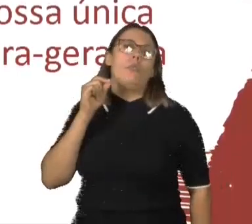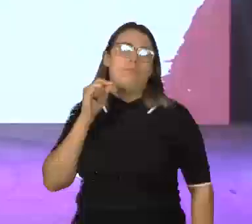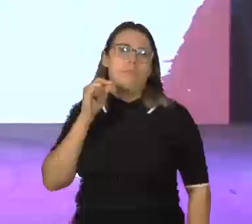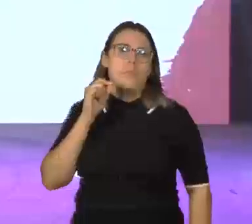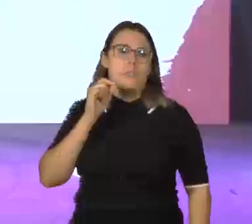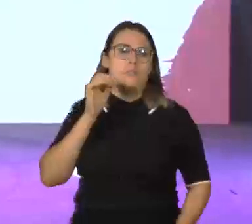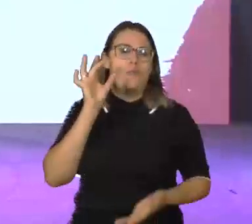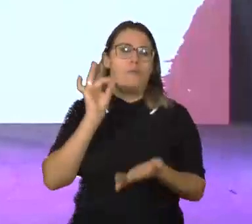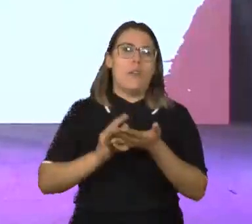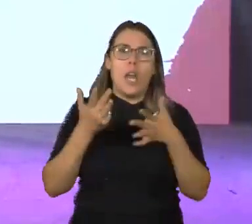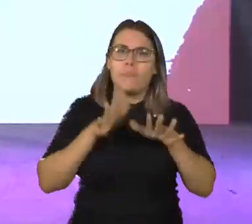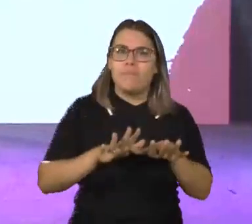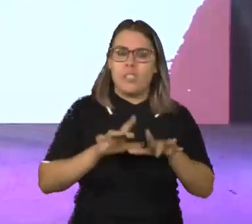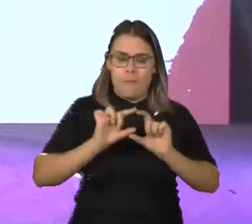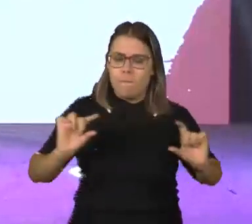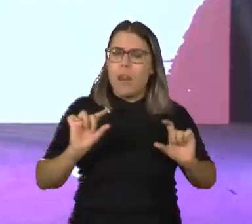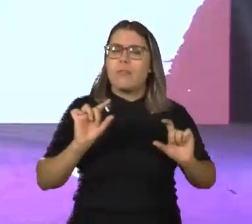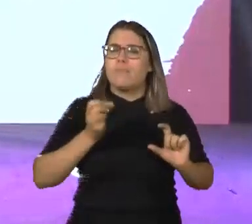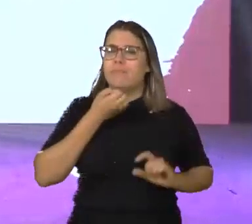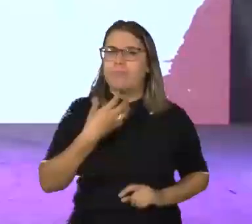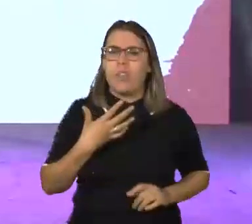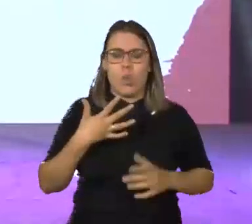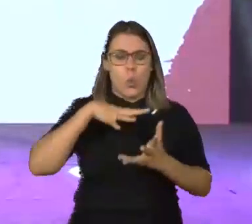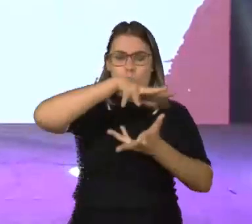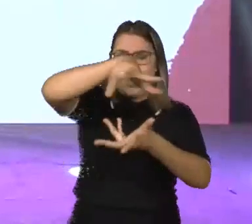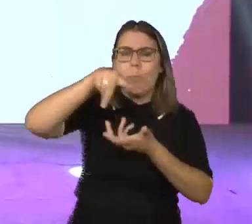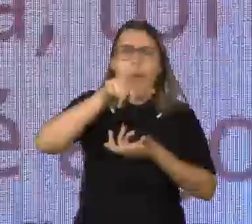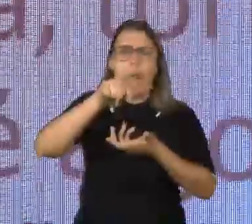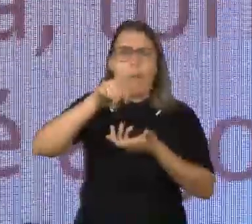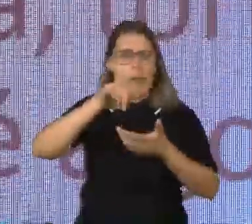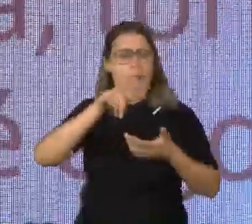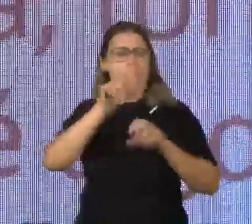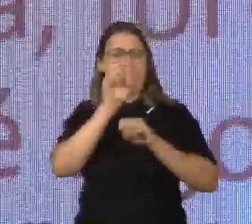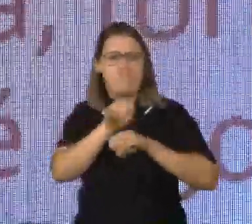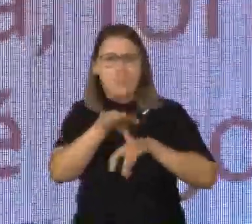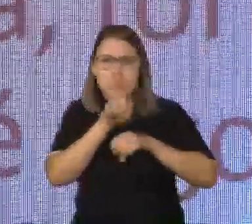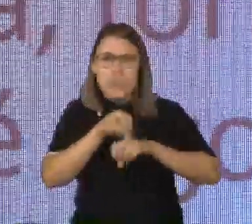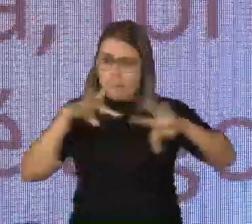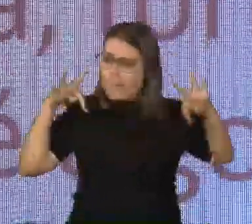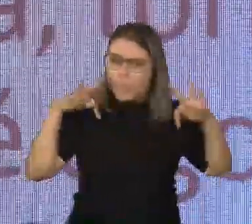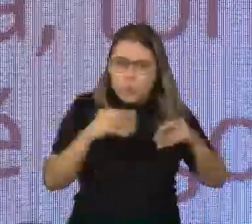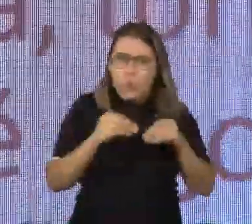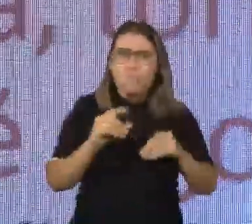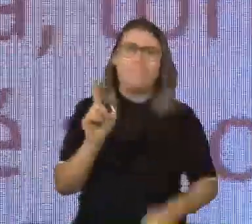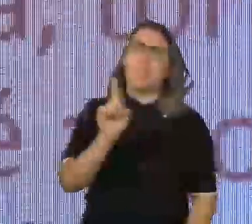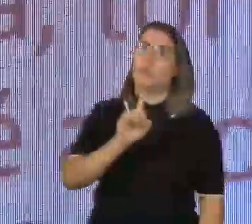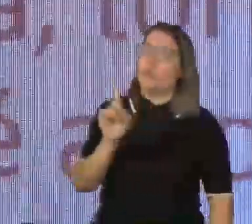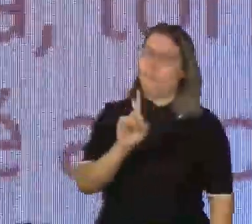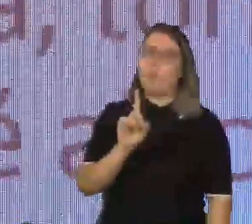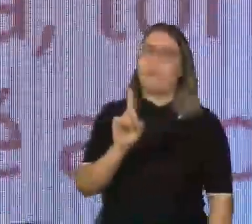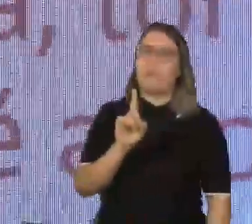fala, muito potente, traz a realidade do mundo. A educação, se não for para todos, não é